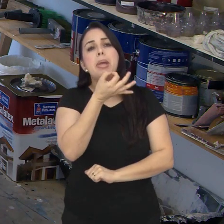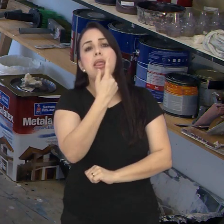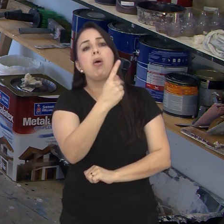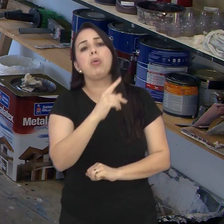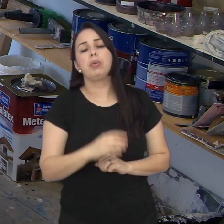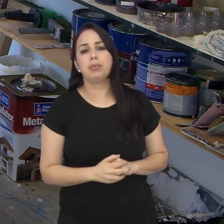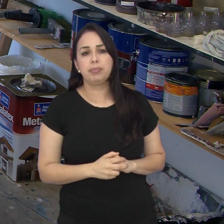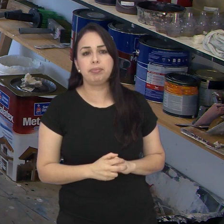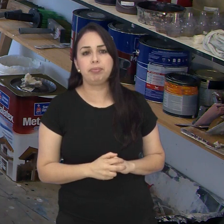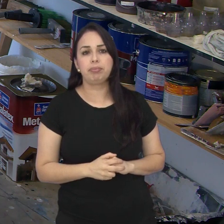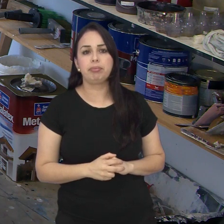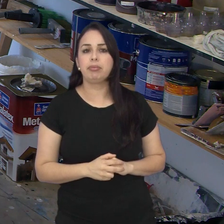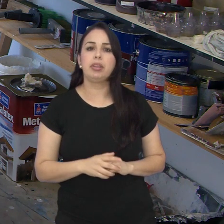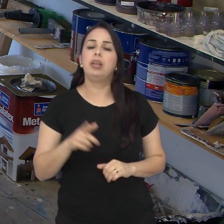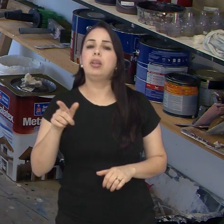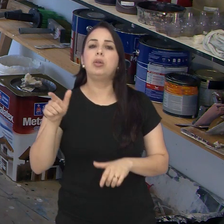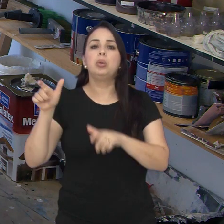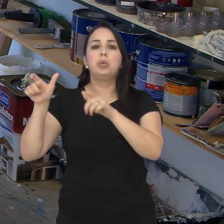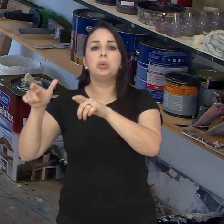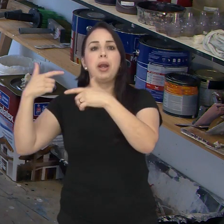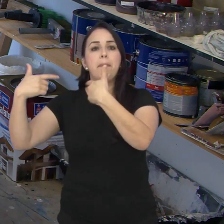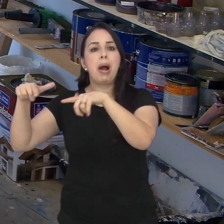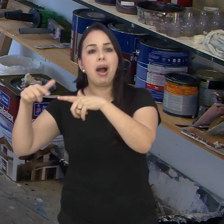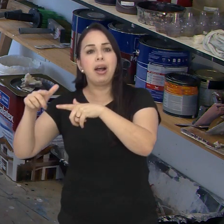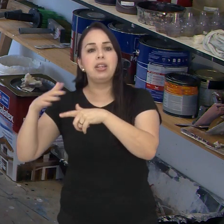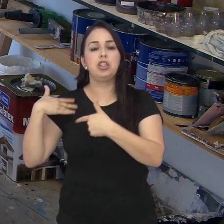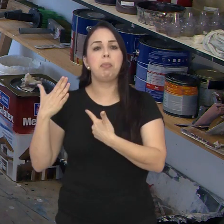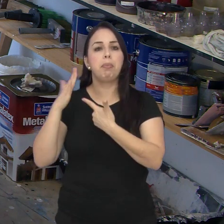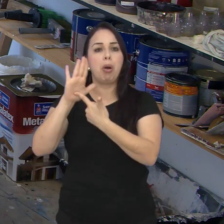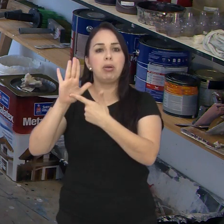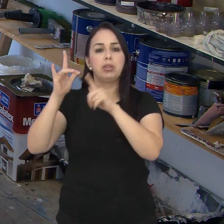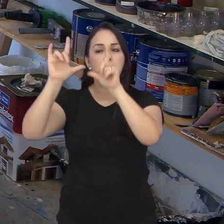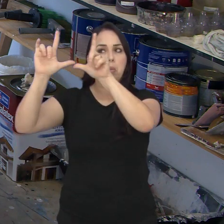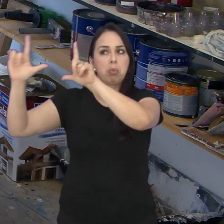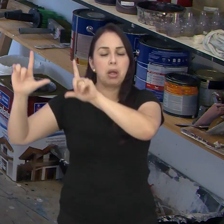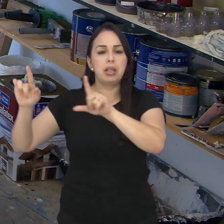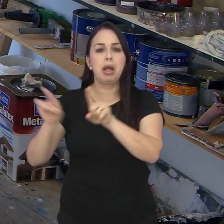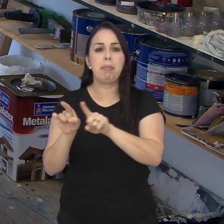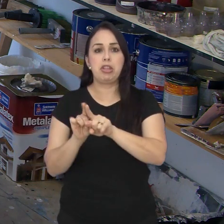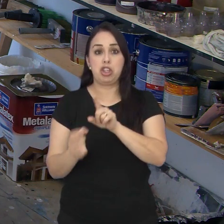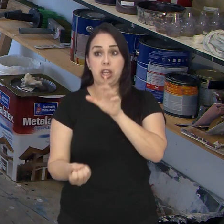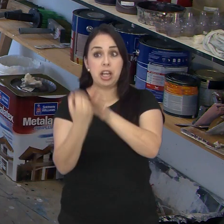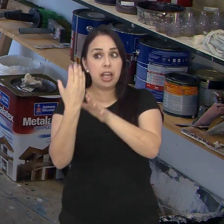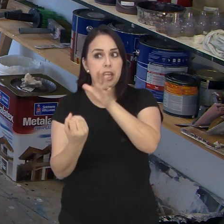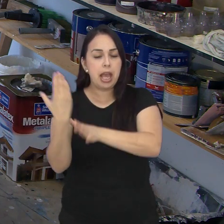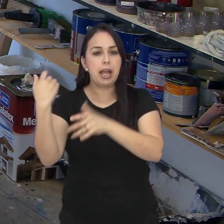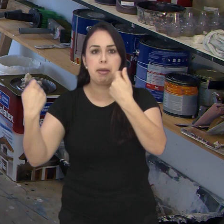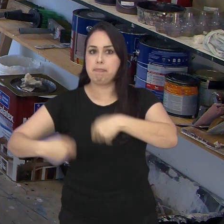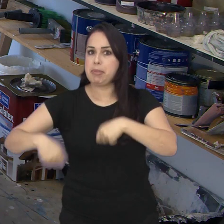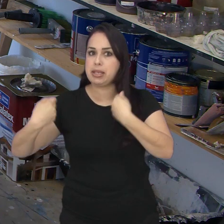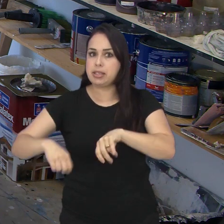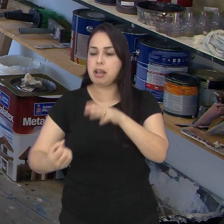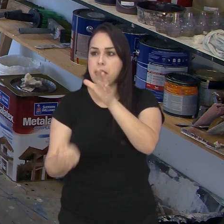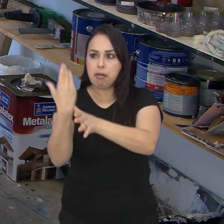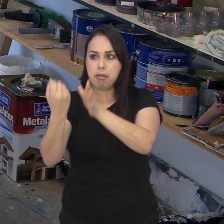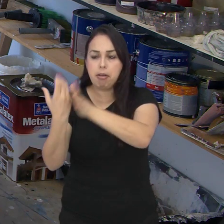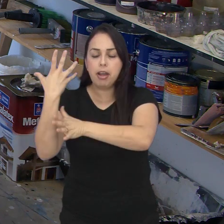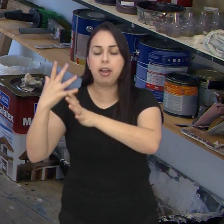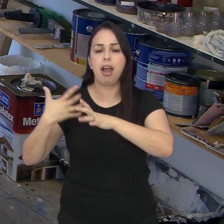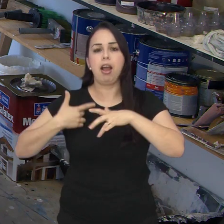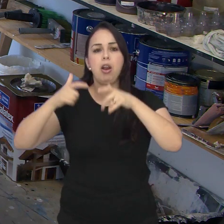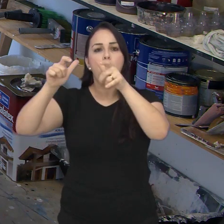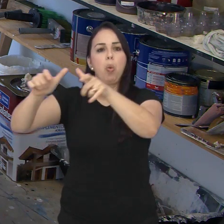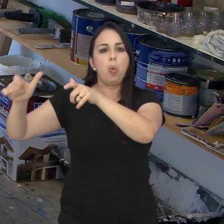acha do trabalho dessa galeria, de cada vez da necessidade de surgirem mais galerias como essa,